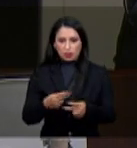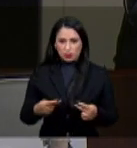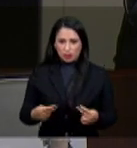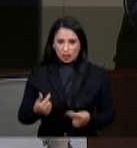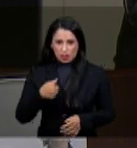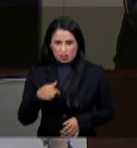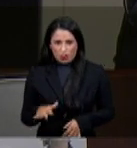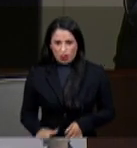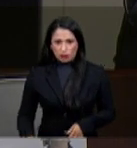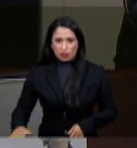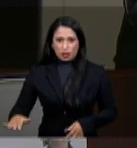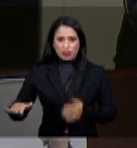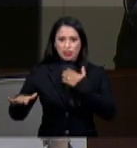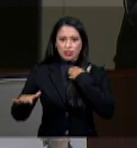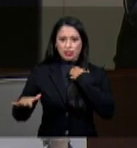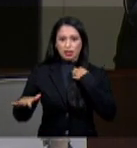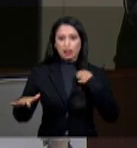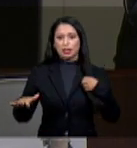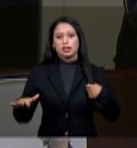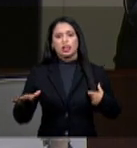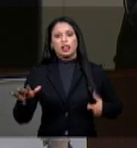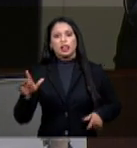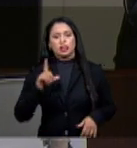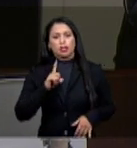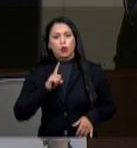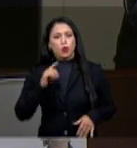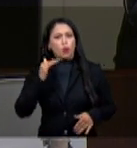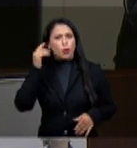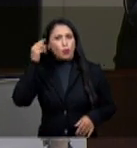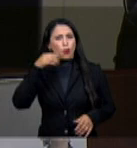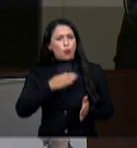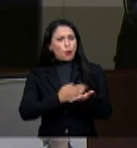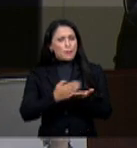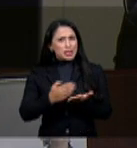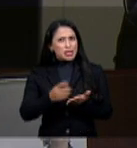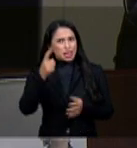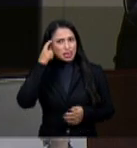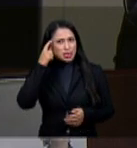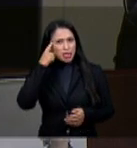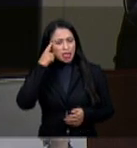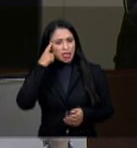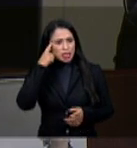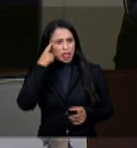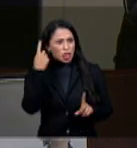consciência, mas pescando os perigos no ar, comecei a entender que tortura e morte